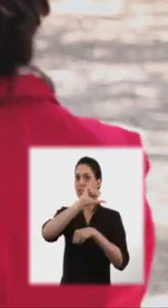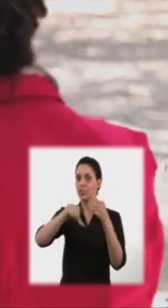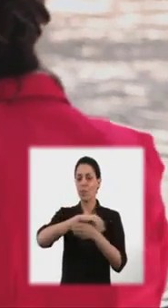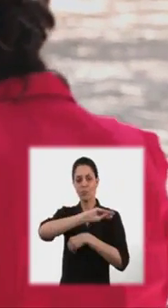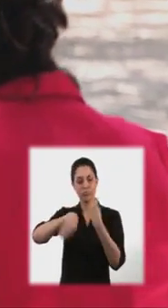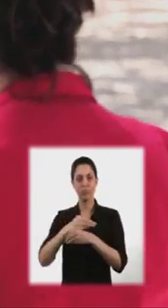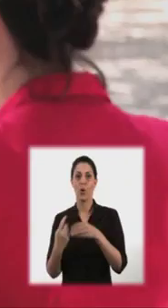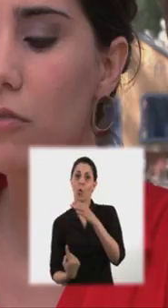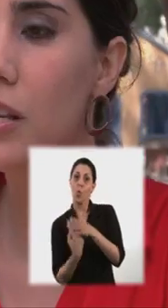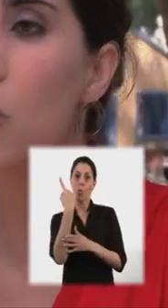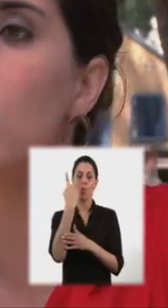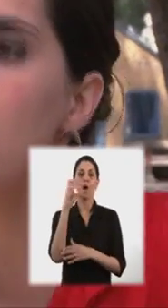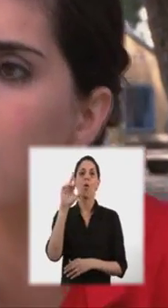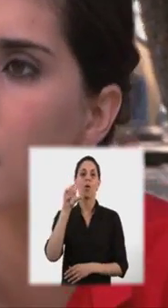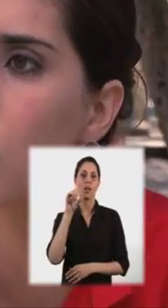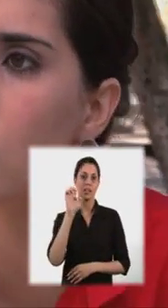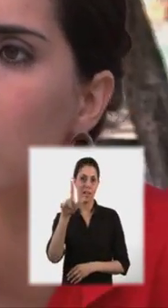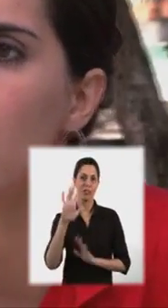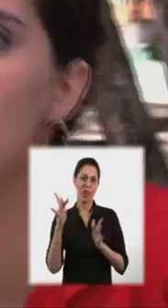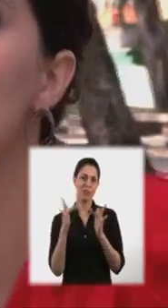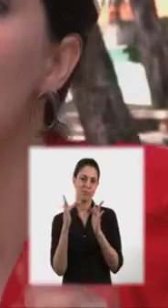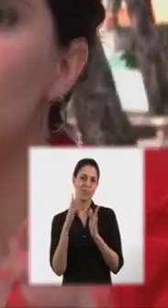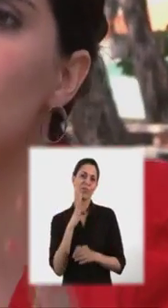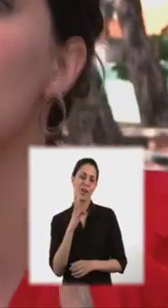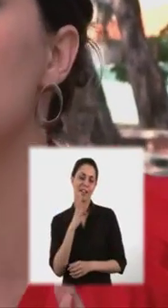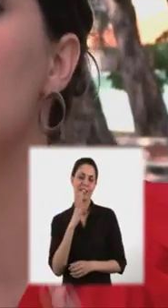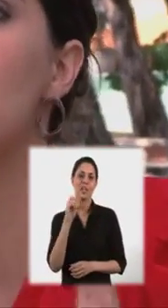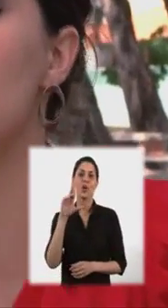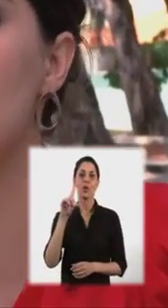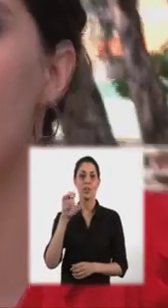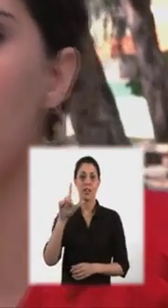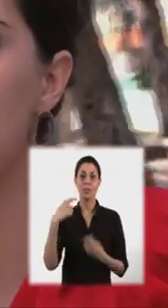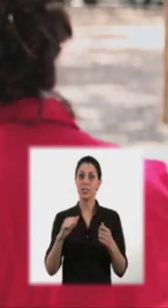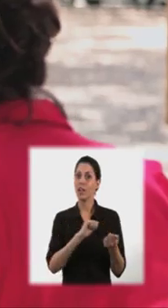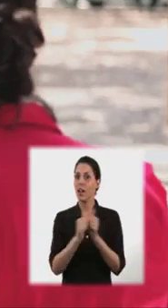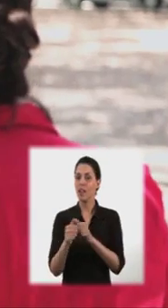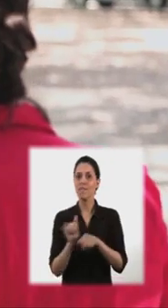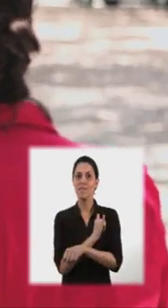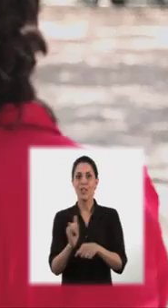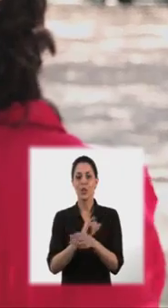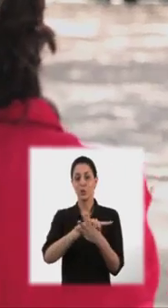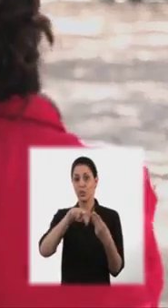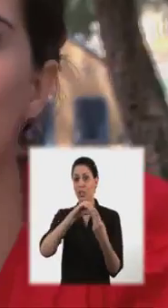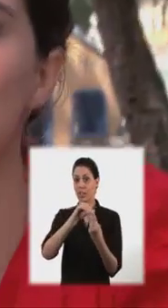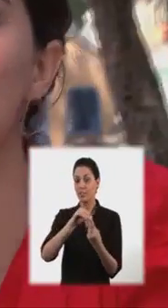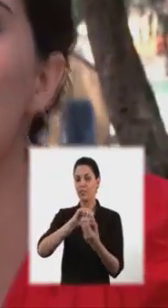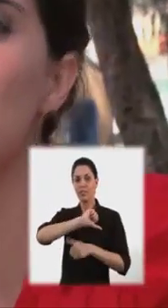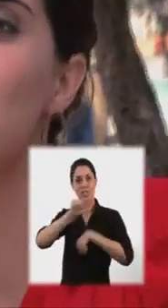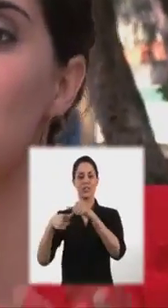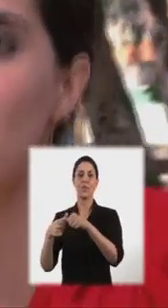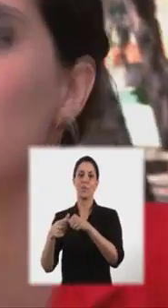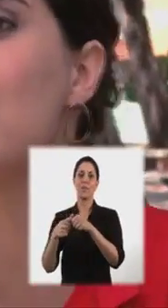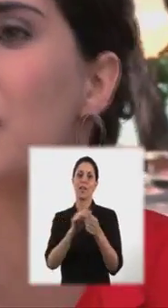com o cordel, tudo. Quero que você reúna esses 3 tipos de texto no cordel que você vai criar. Bacana. Tá bom? Desafio aí legal. da próxima vez que a gente